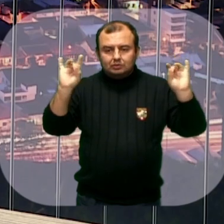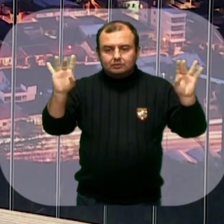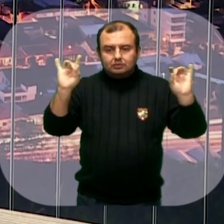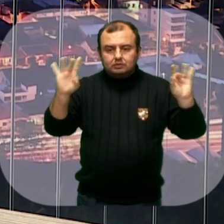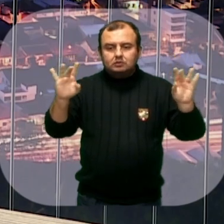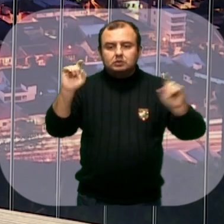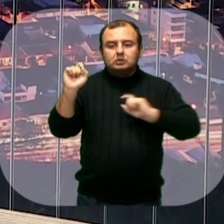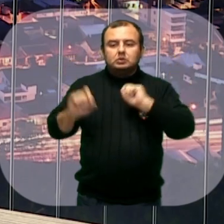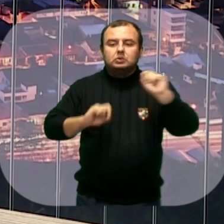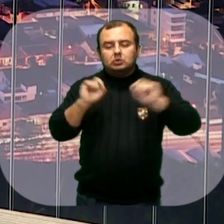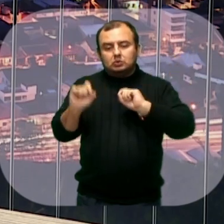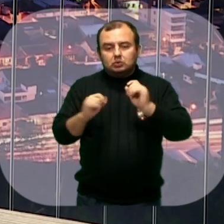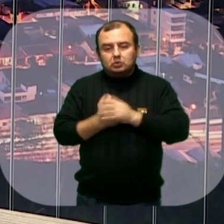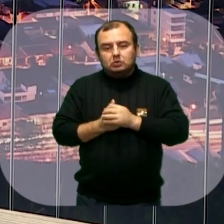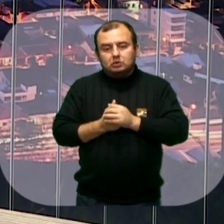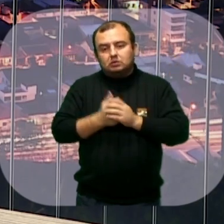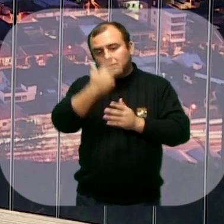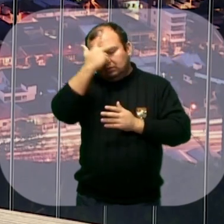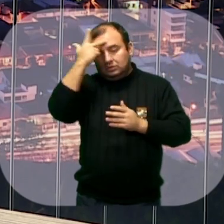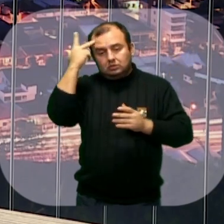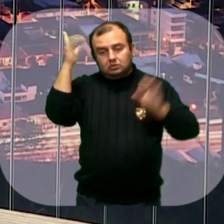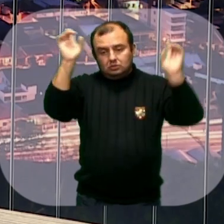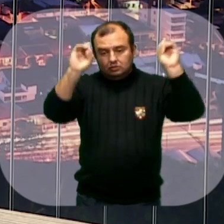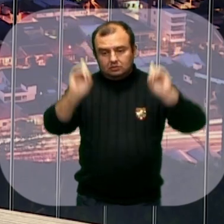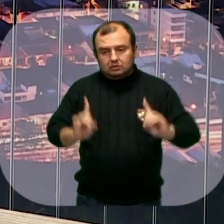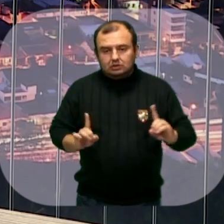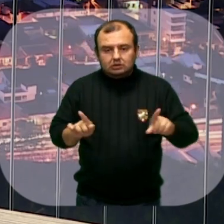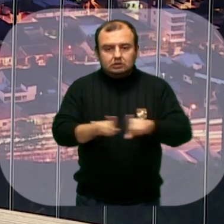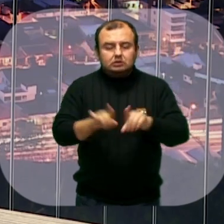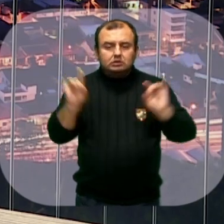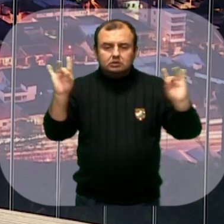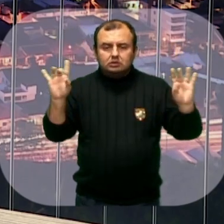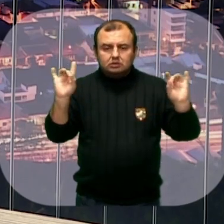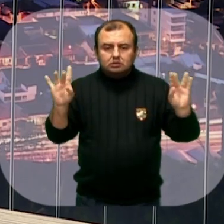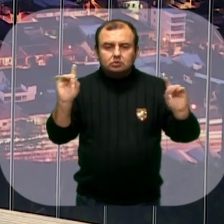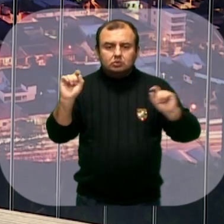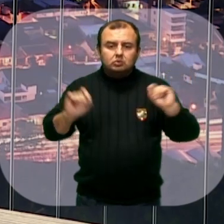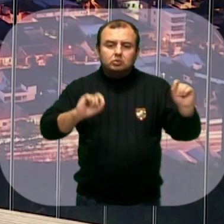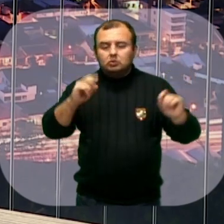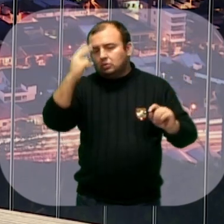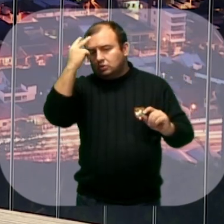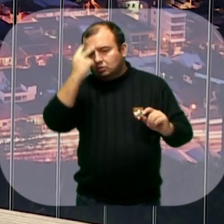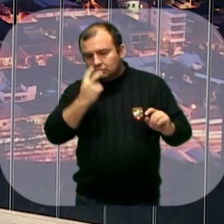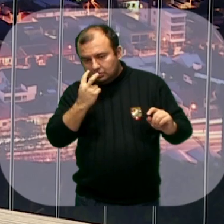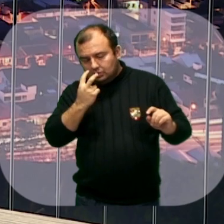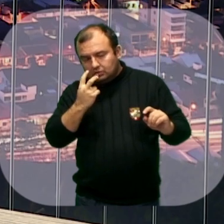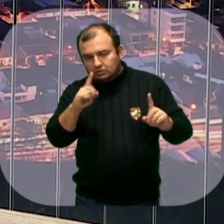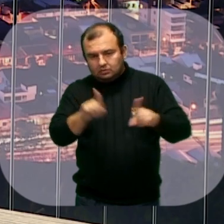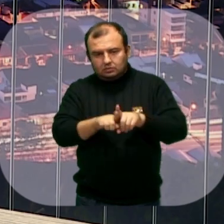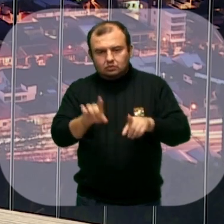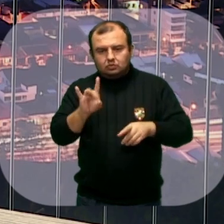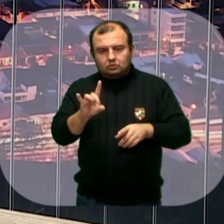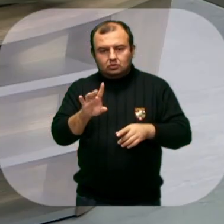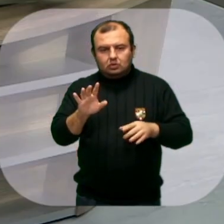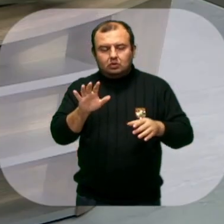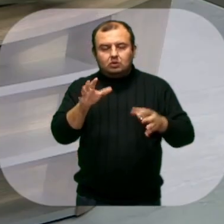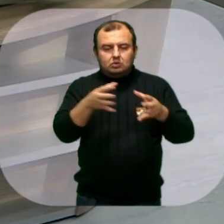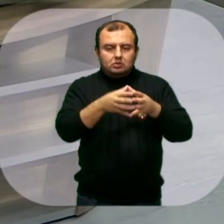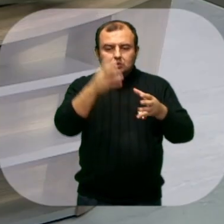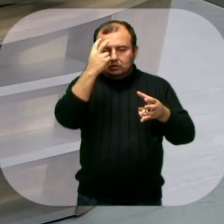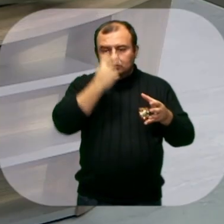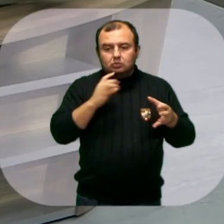especializados para as pessoas com deficiência, especialmente os cegos, mas não apenas eles,